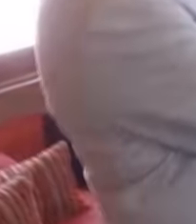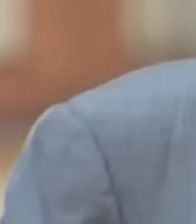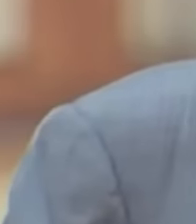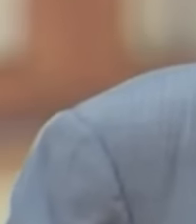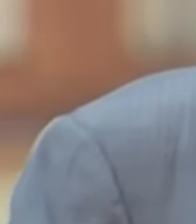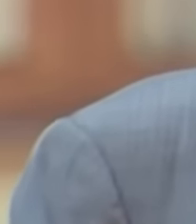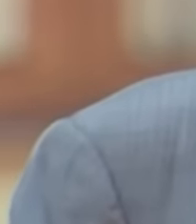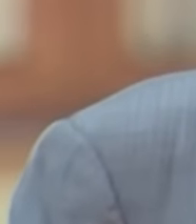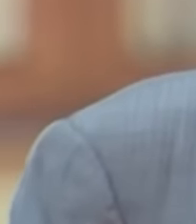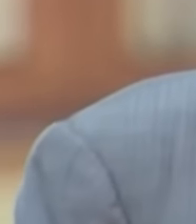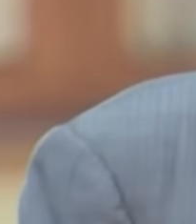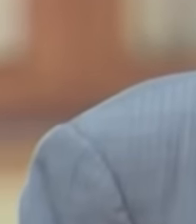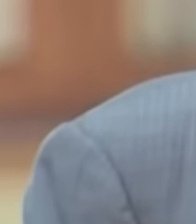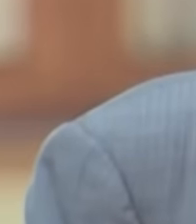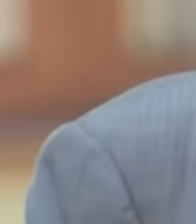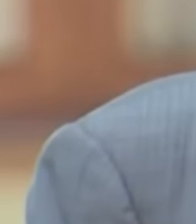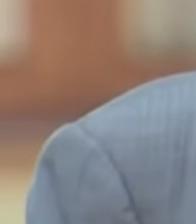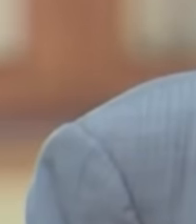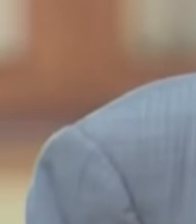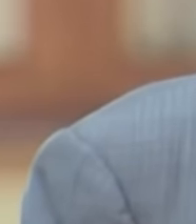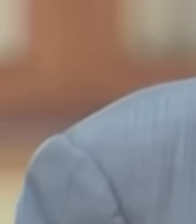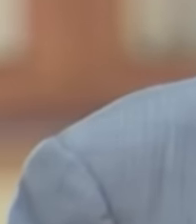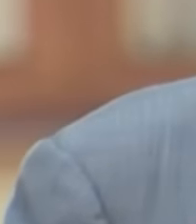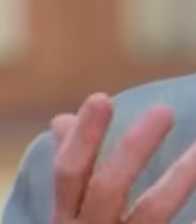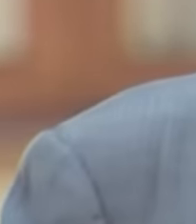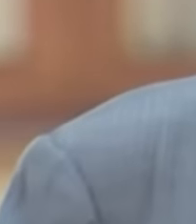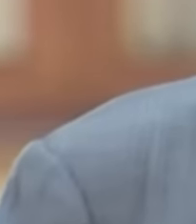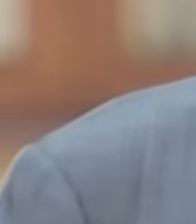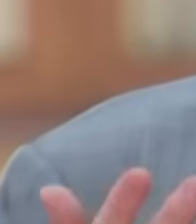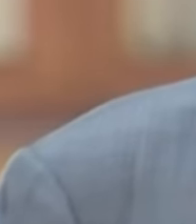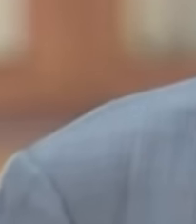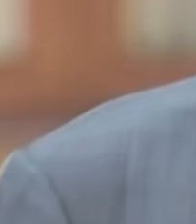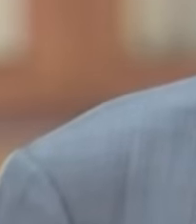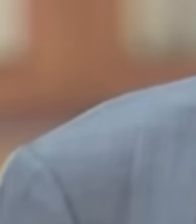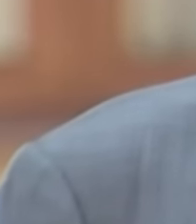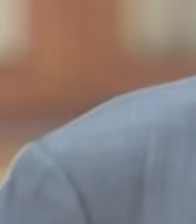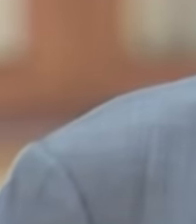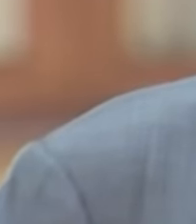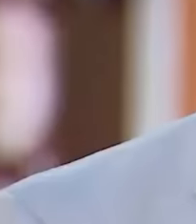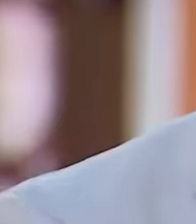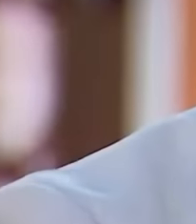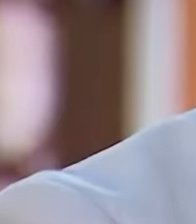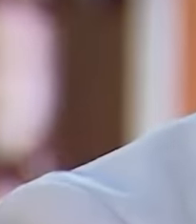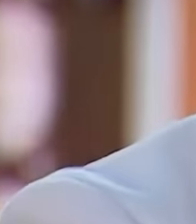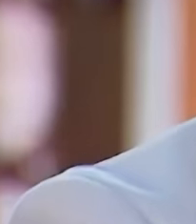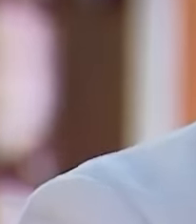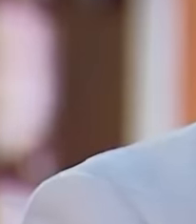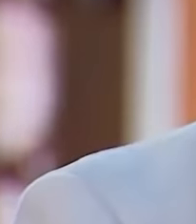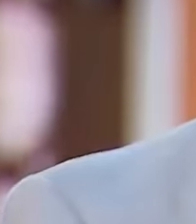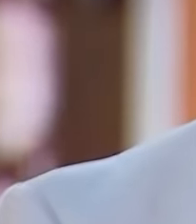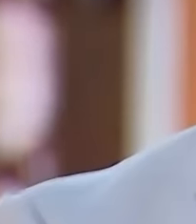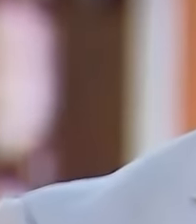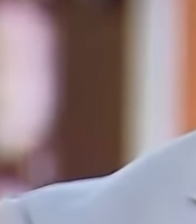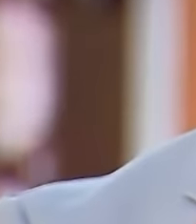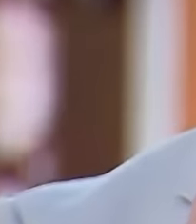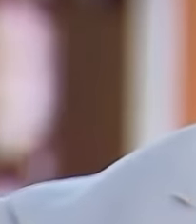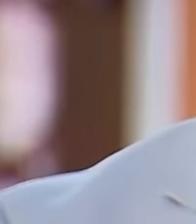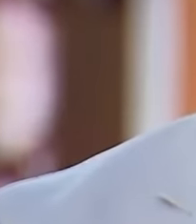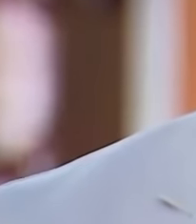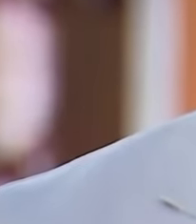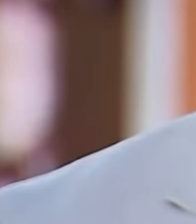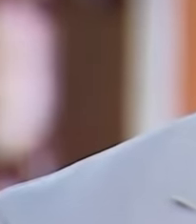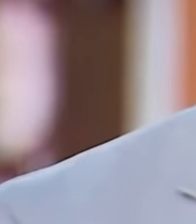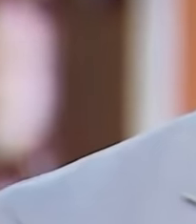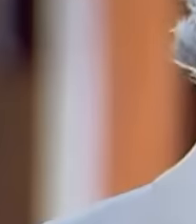Já temos grupos brasileiros que investiram aqui na Índia, como temos mais até indianos no Brasil. Existe a vontade, a sociedade